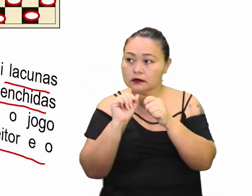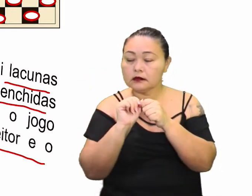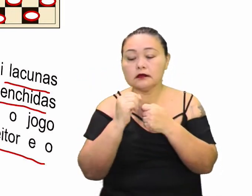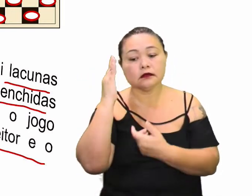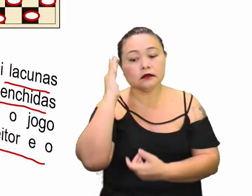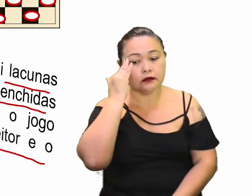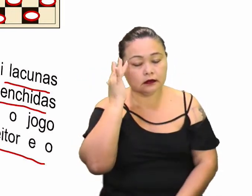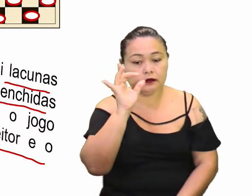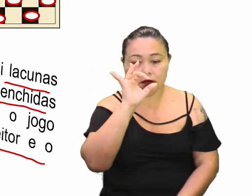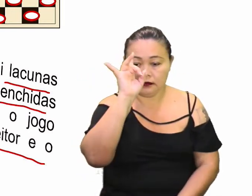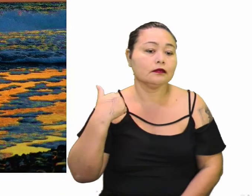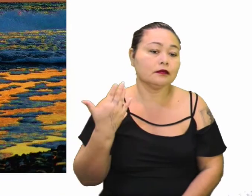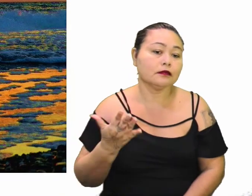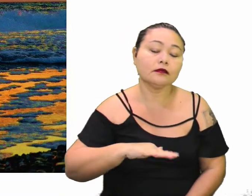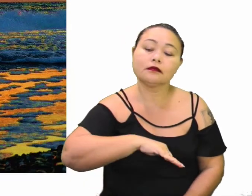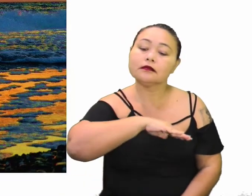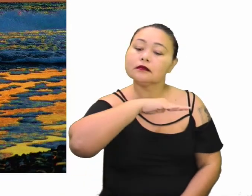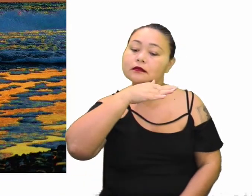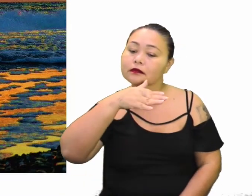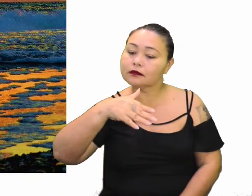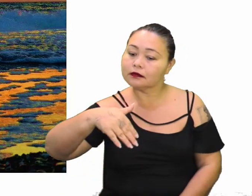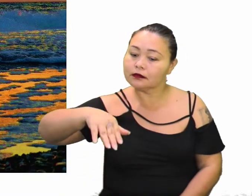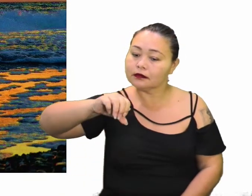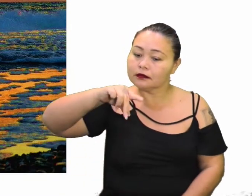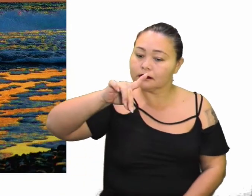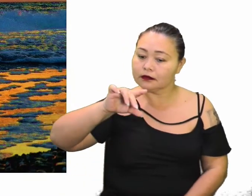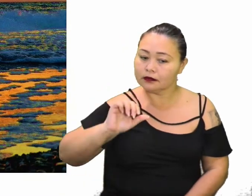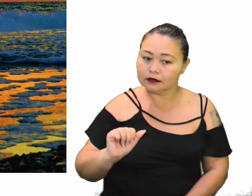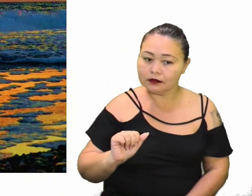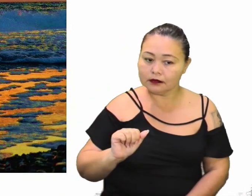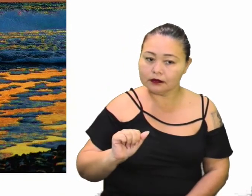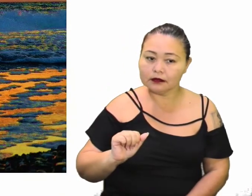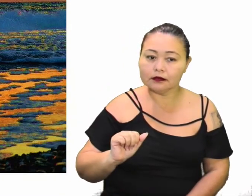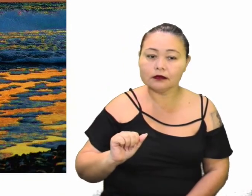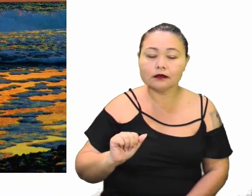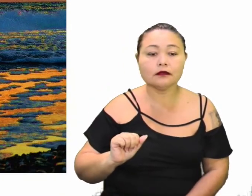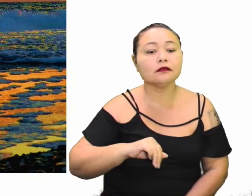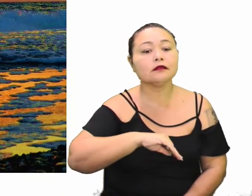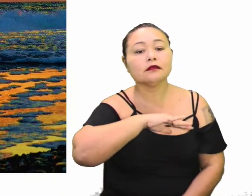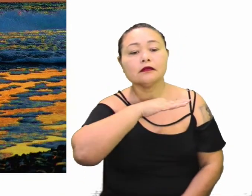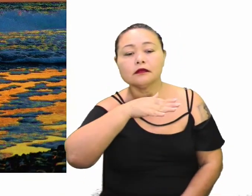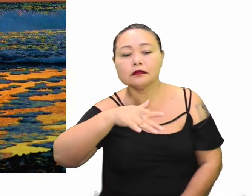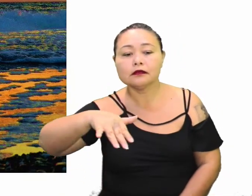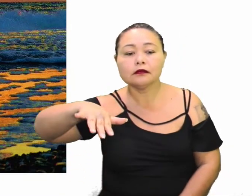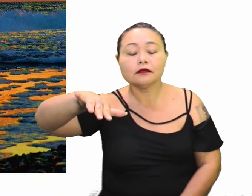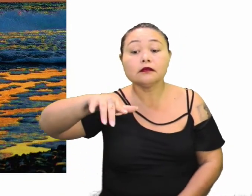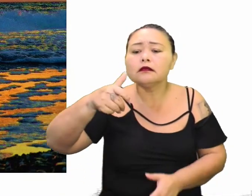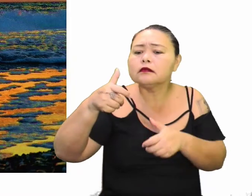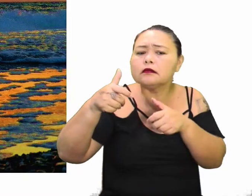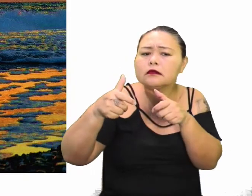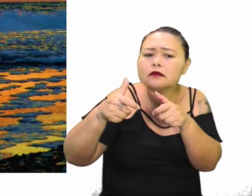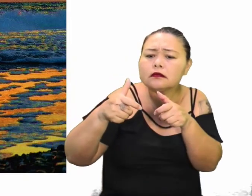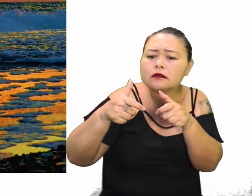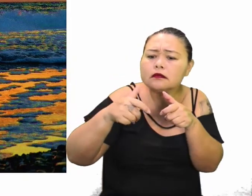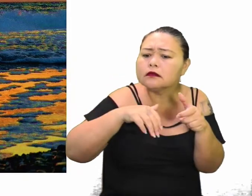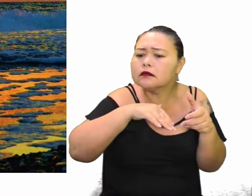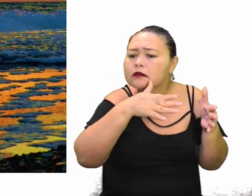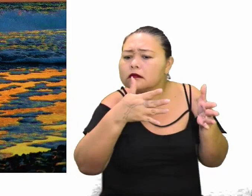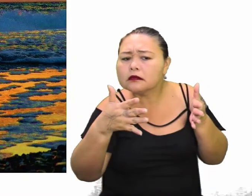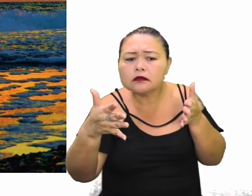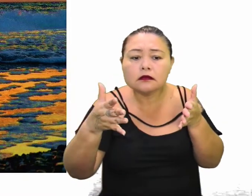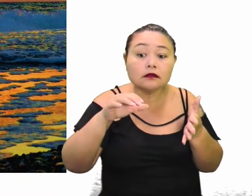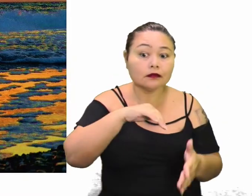desta imagem, ó. Define-se texto como algo que pode ser lido e interpretado. O texto